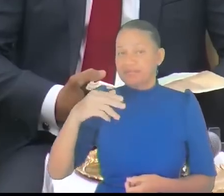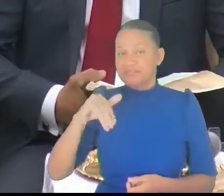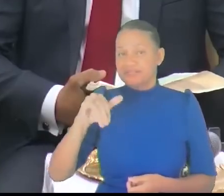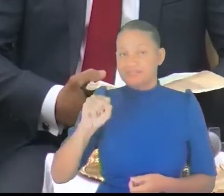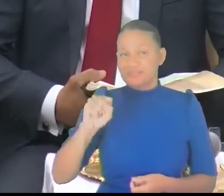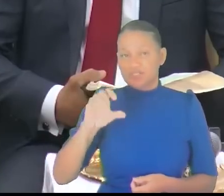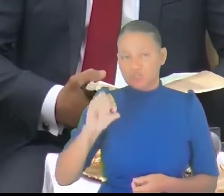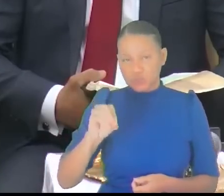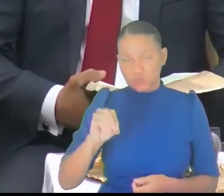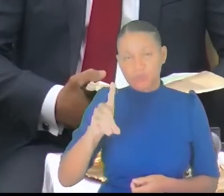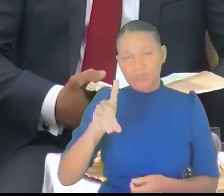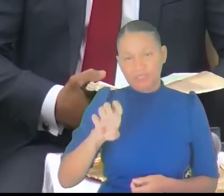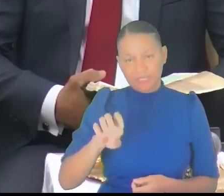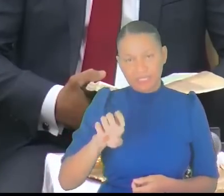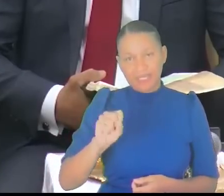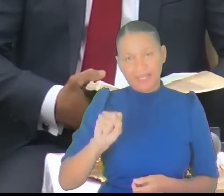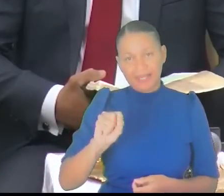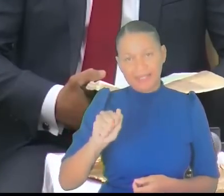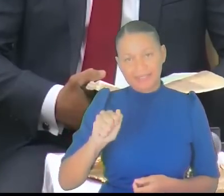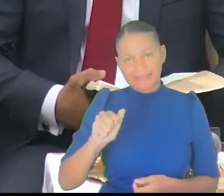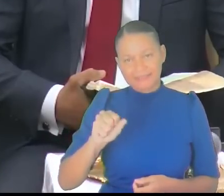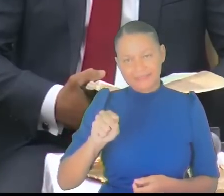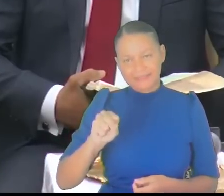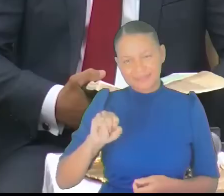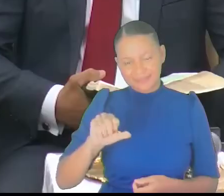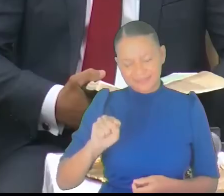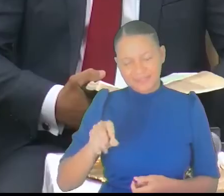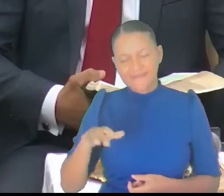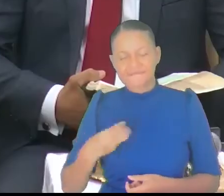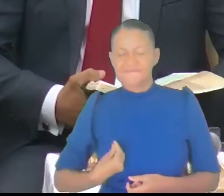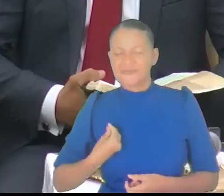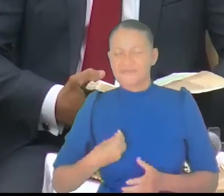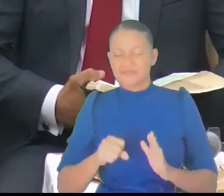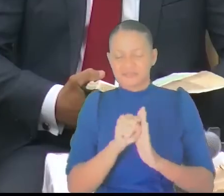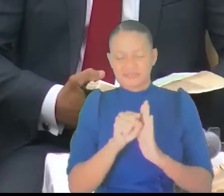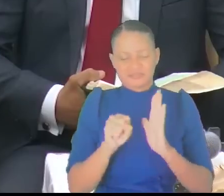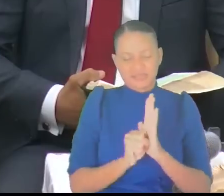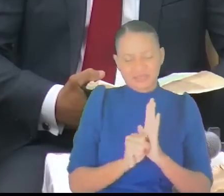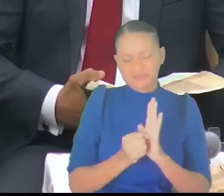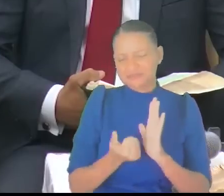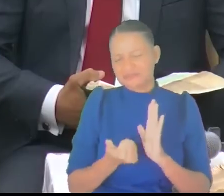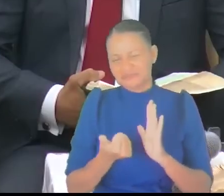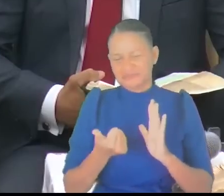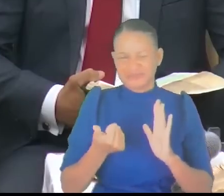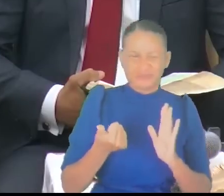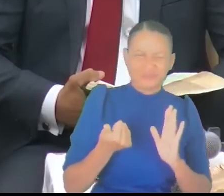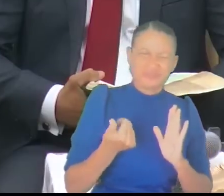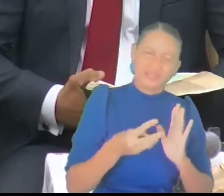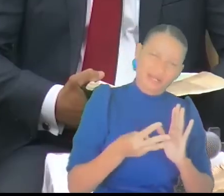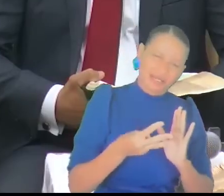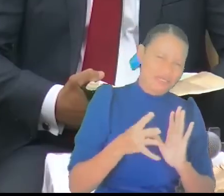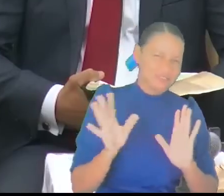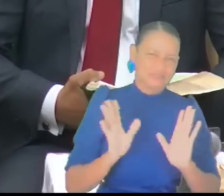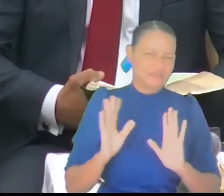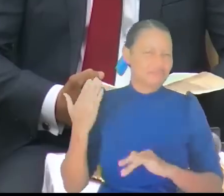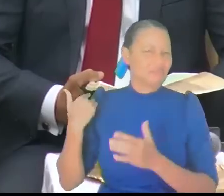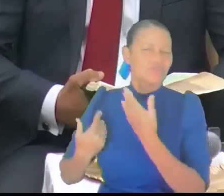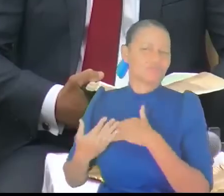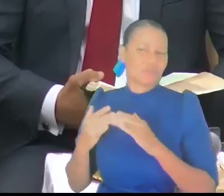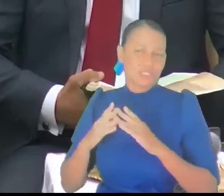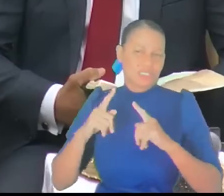XIII, século XII para o século XIII, e não tinha Assembleia de Deus, nem batista, nem presbiteriana, não tinha nada. Só